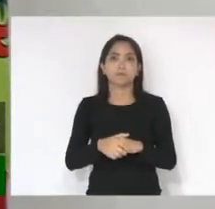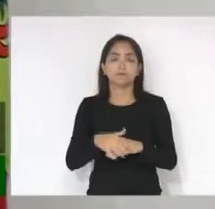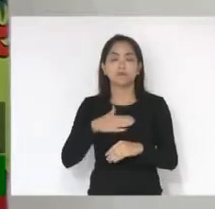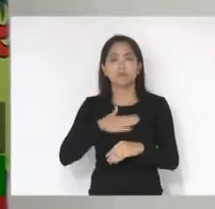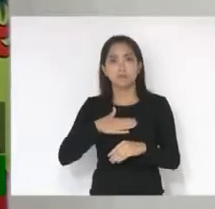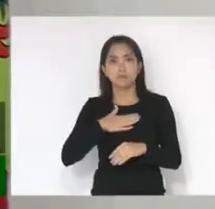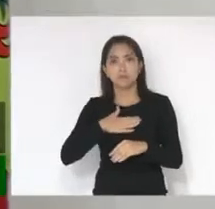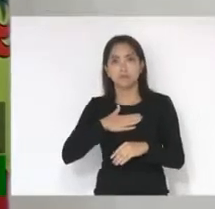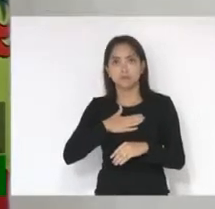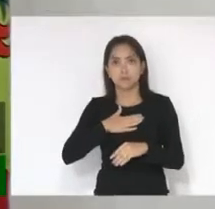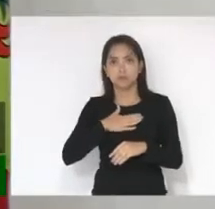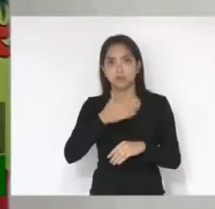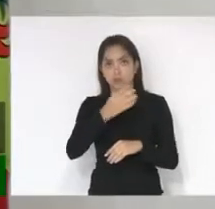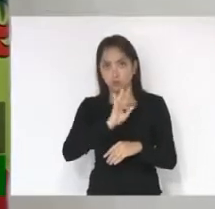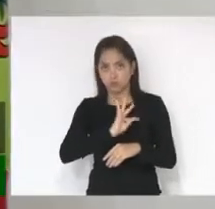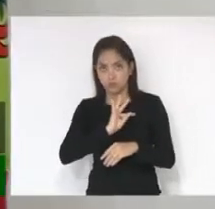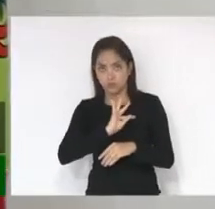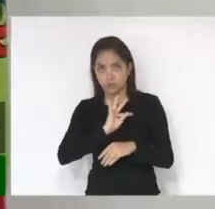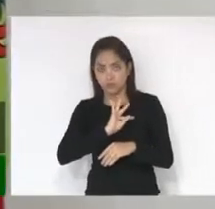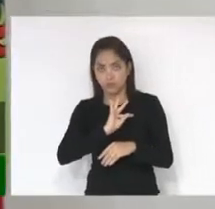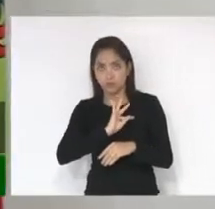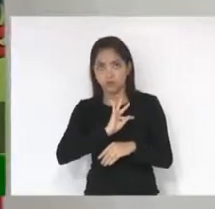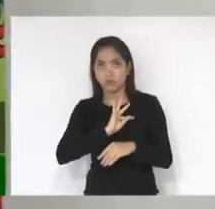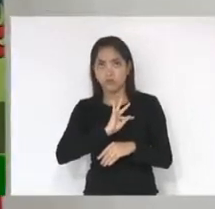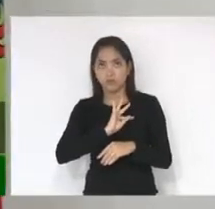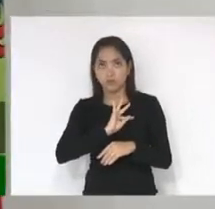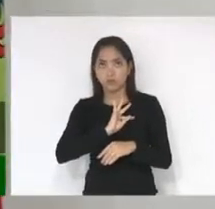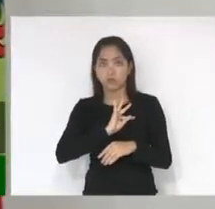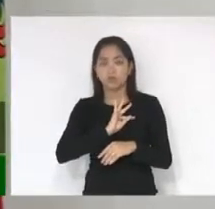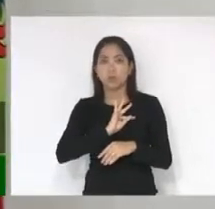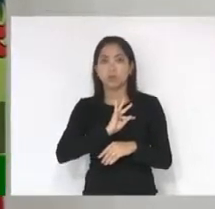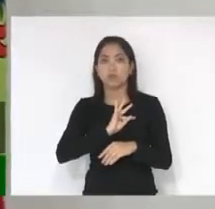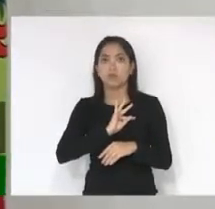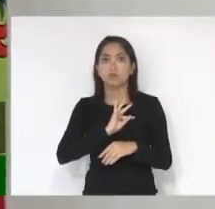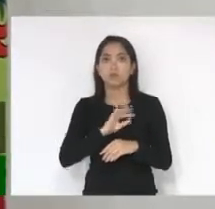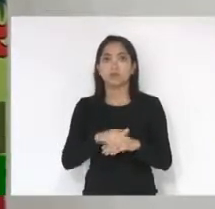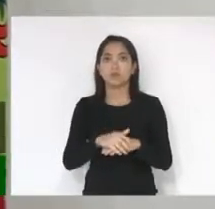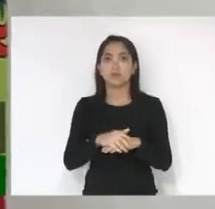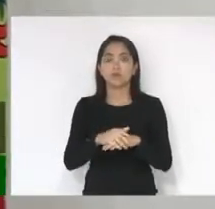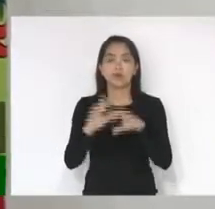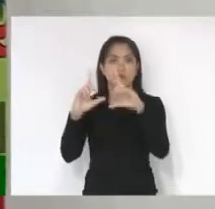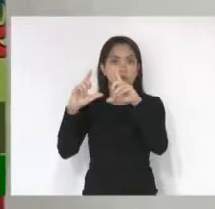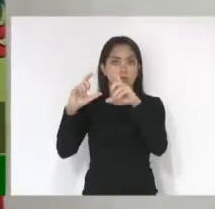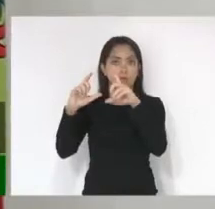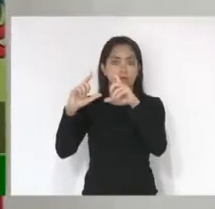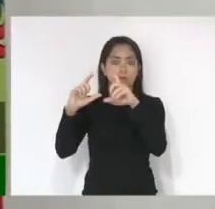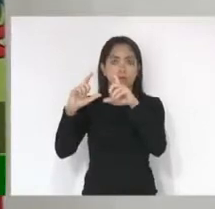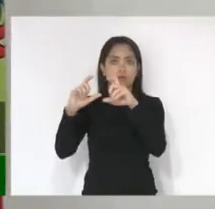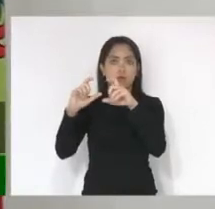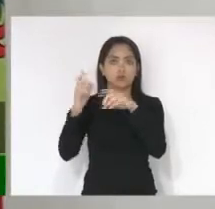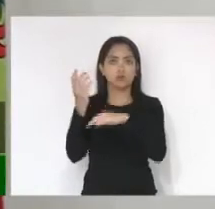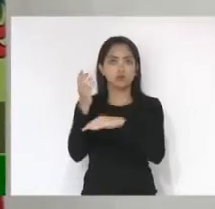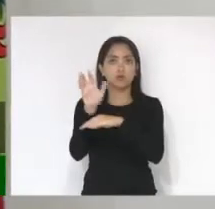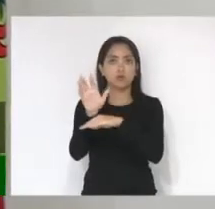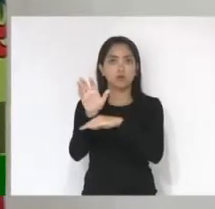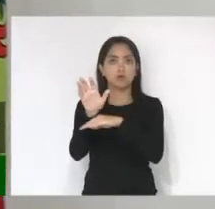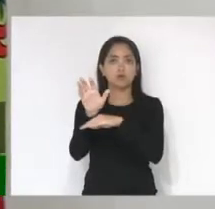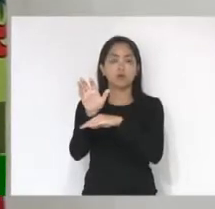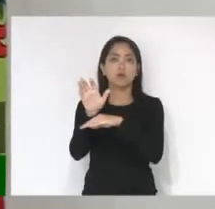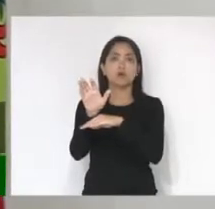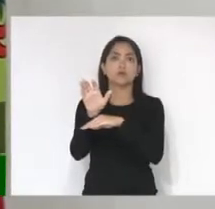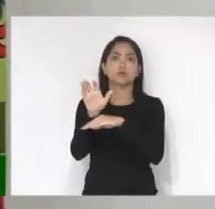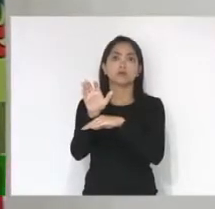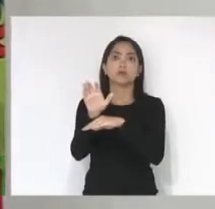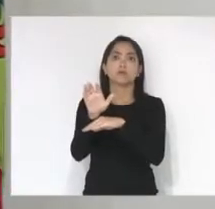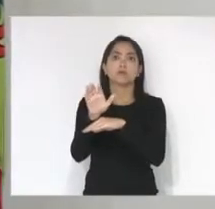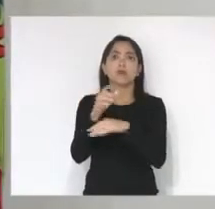que o técnico, por gentileza, colocasse uma imagem. Essa imagem que será